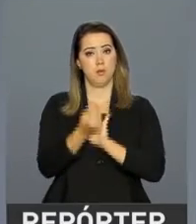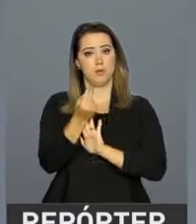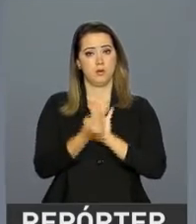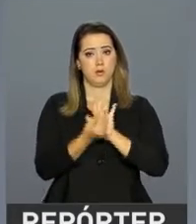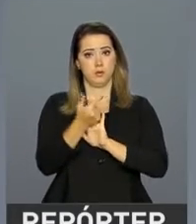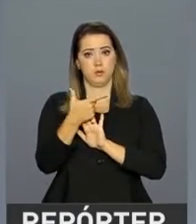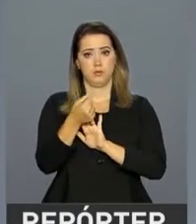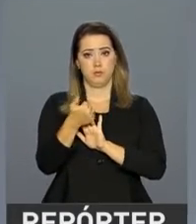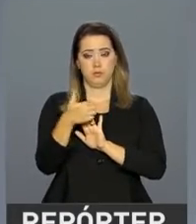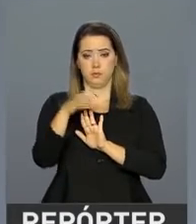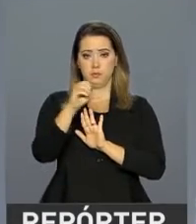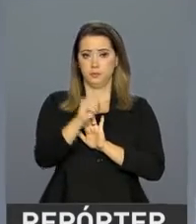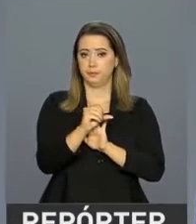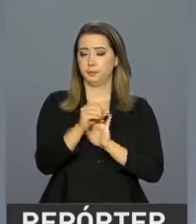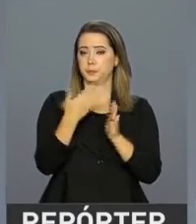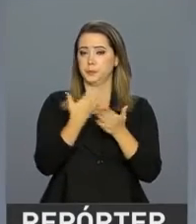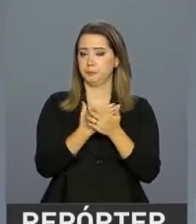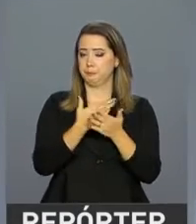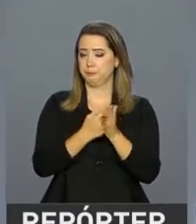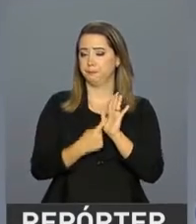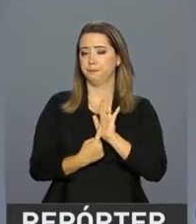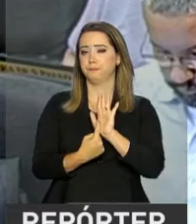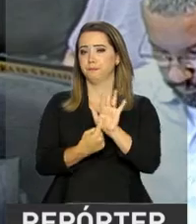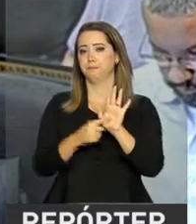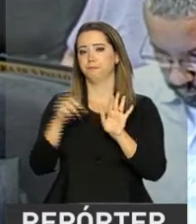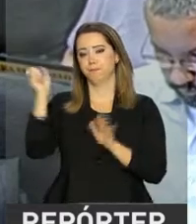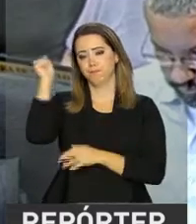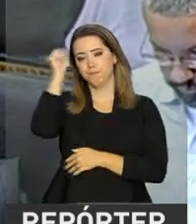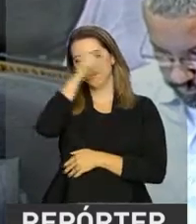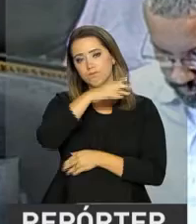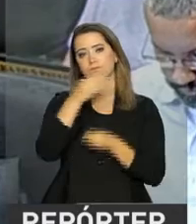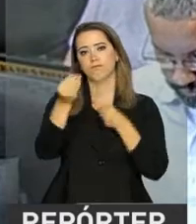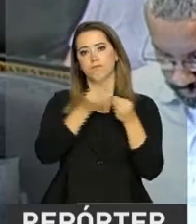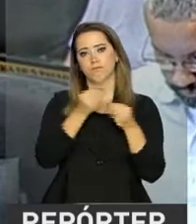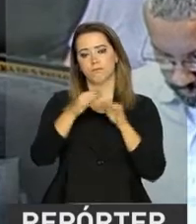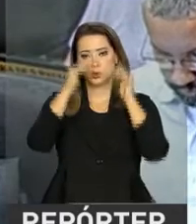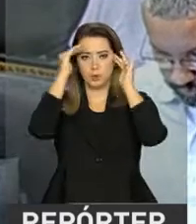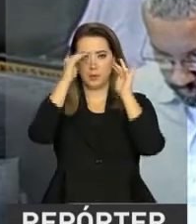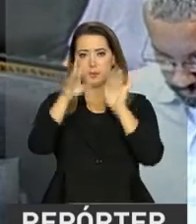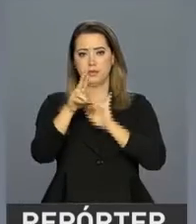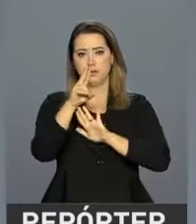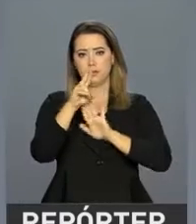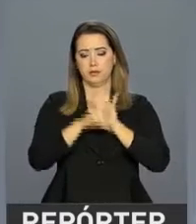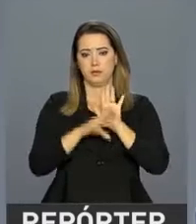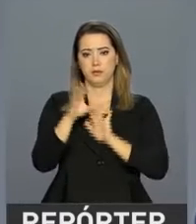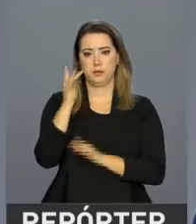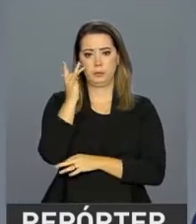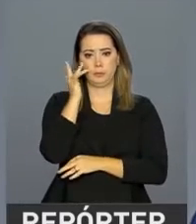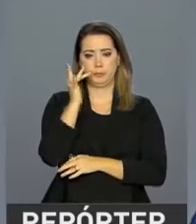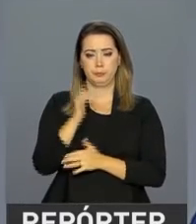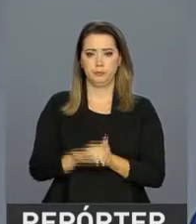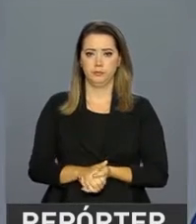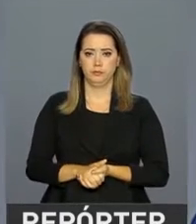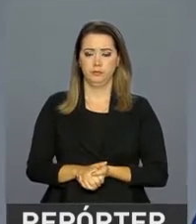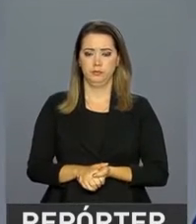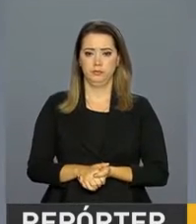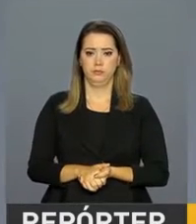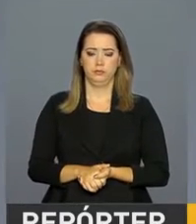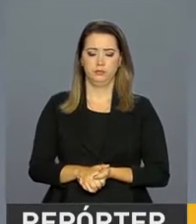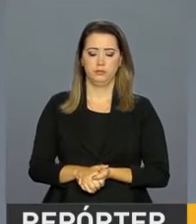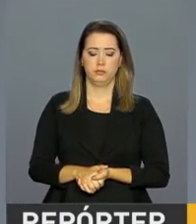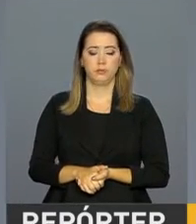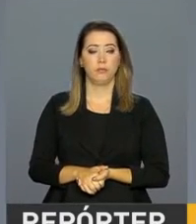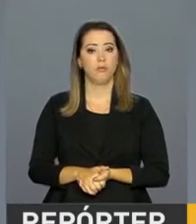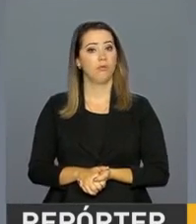2019 e os estudos indicam dificuldade para o cumprimento dessa norma nós temos tido dificuldades com essa